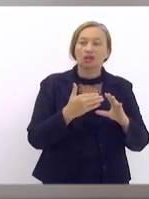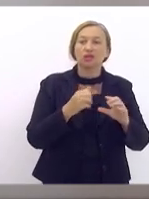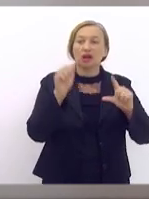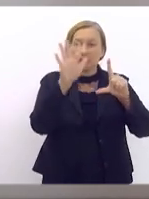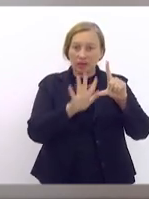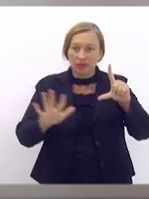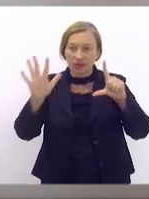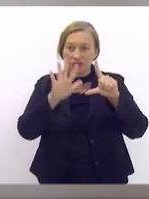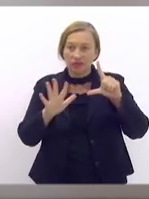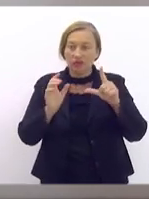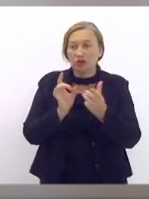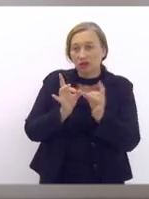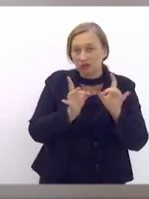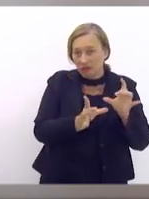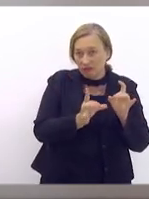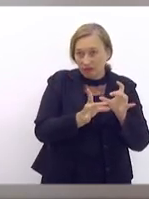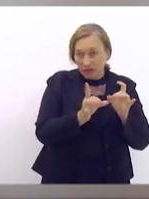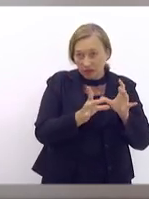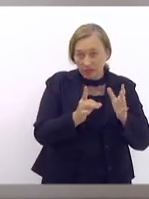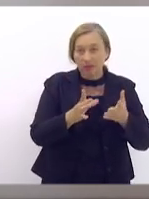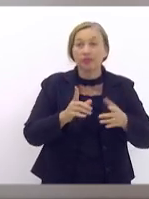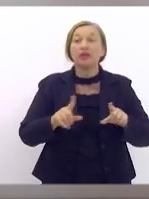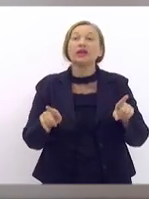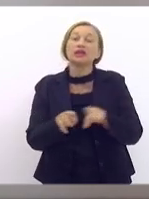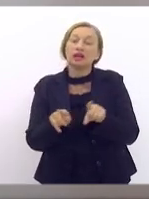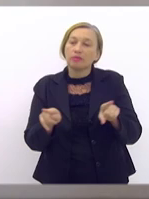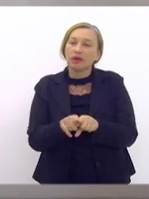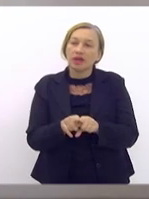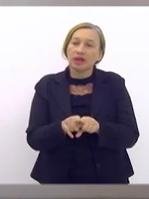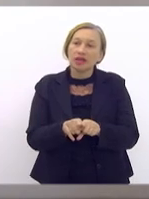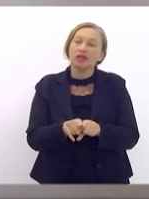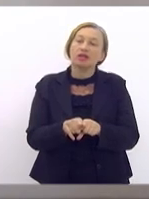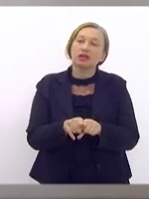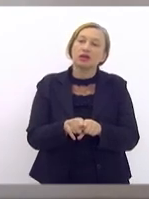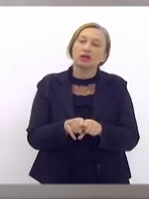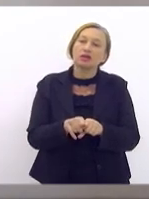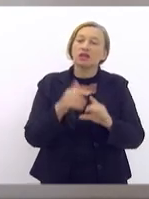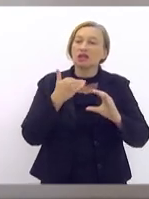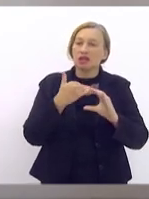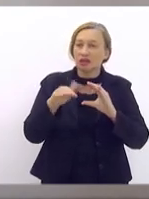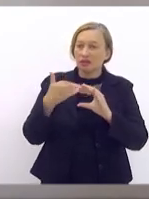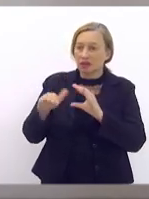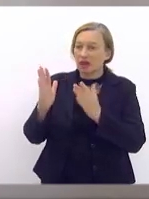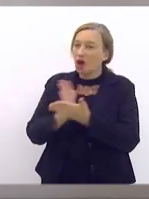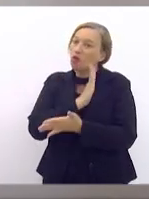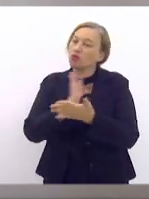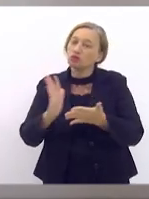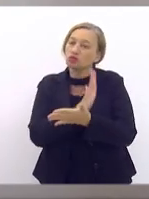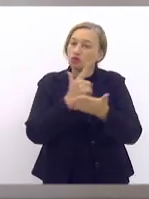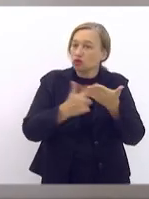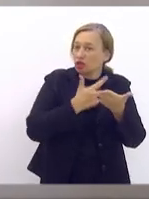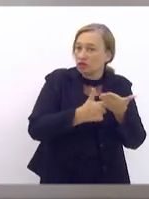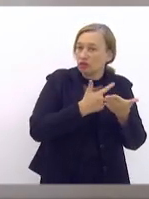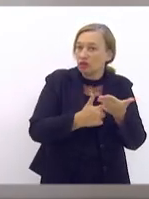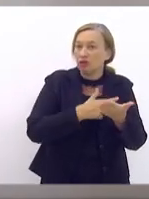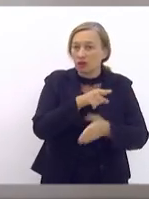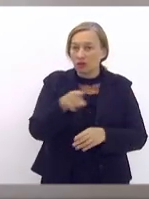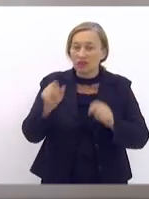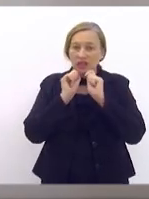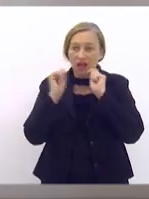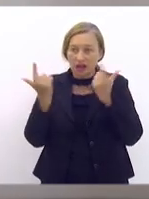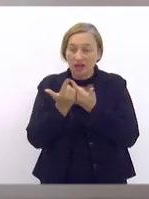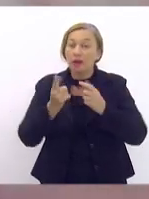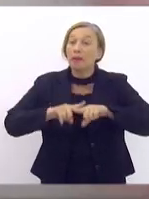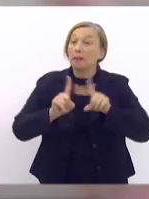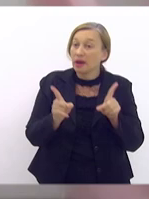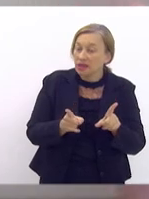né, da Edições Câmara na internet. E a gente vai também mandar alguns exemplares para vocês aí na Alerj, mas de